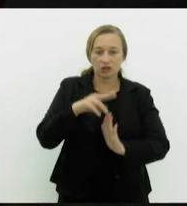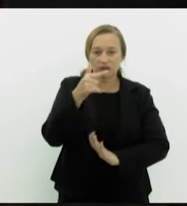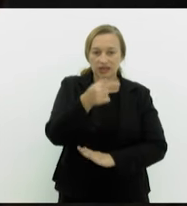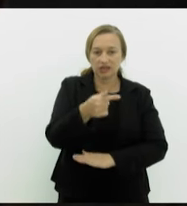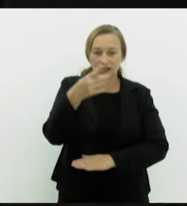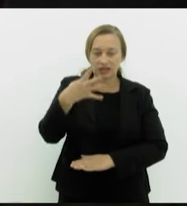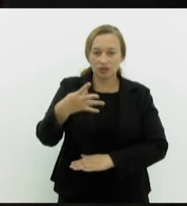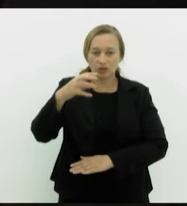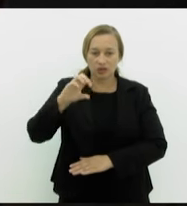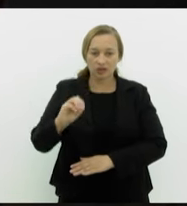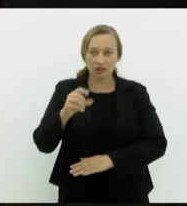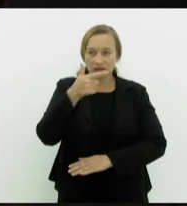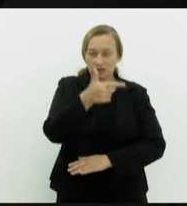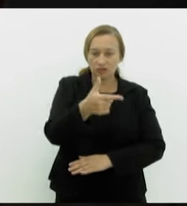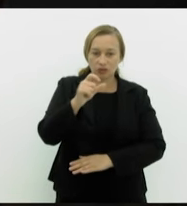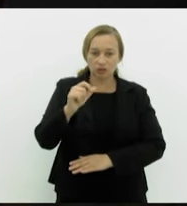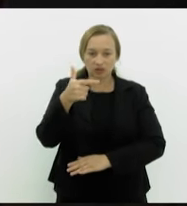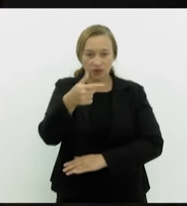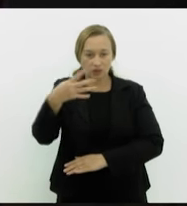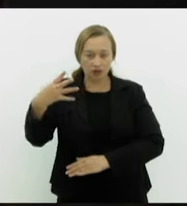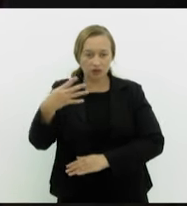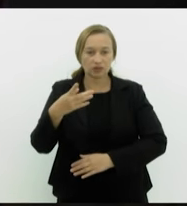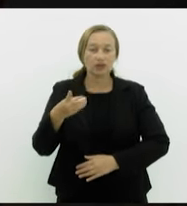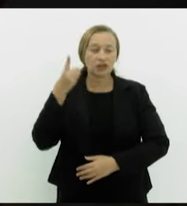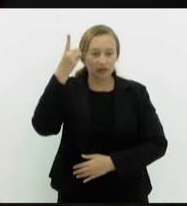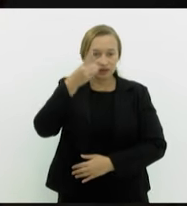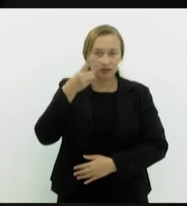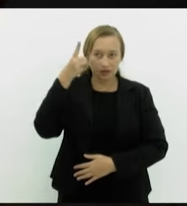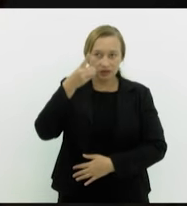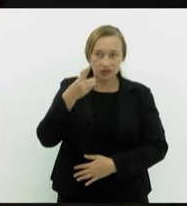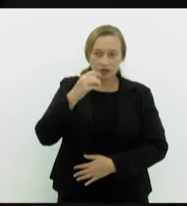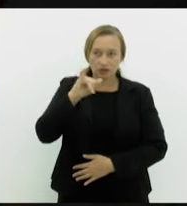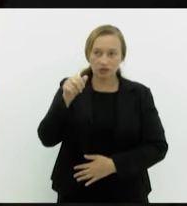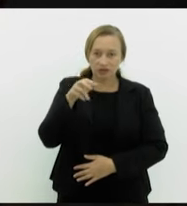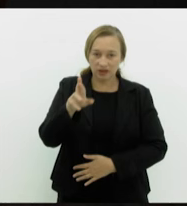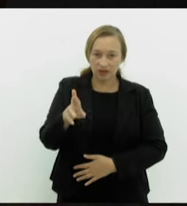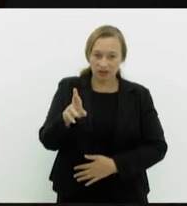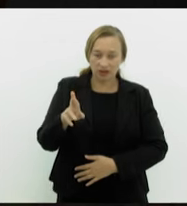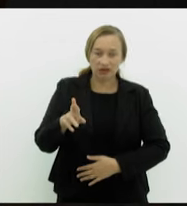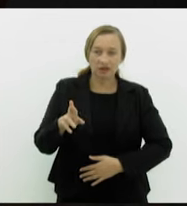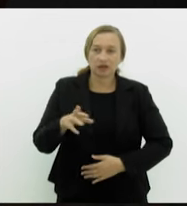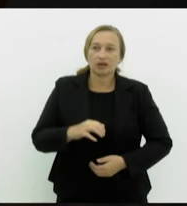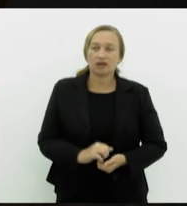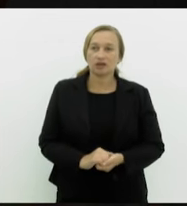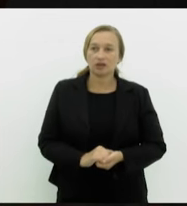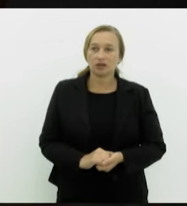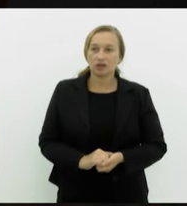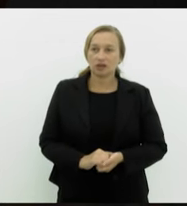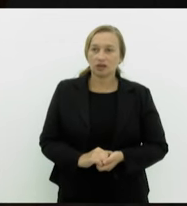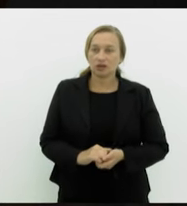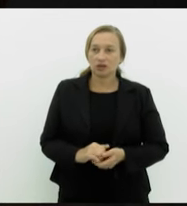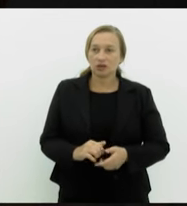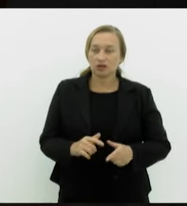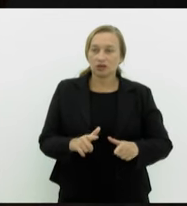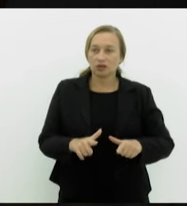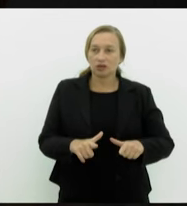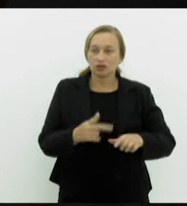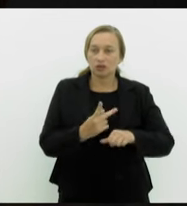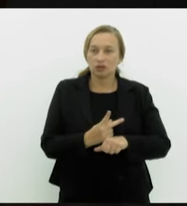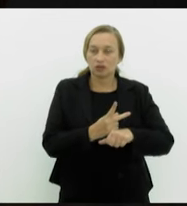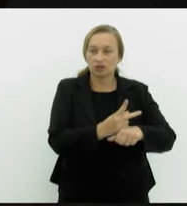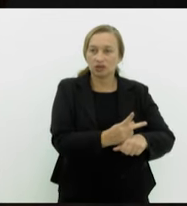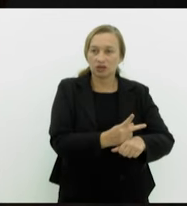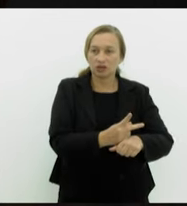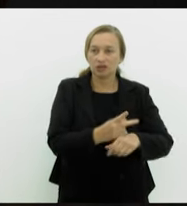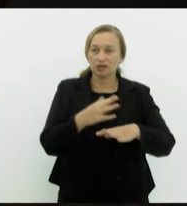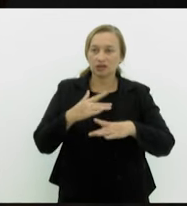resolução número 740 de 2024, de autoria do deputado Rosenberg Reis, que concede o título de cidadão do Estado do Rio de Janeiro ao